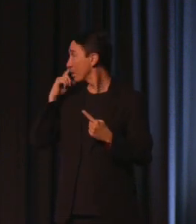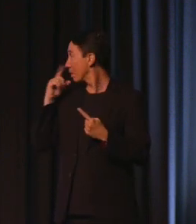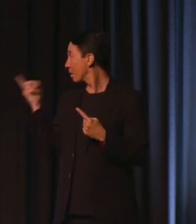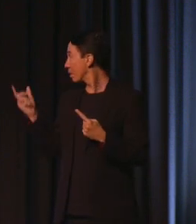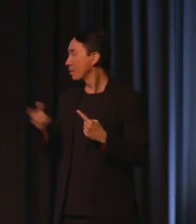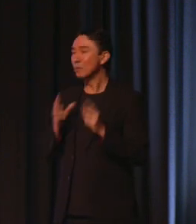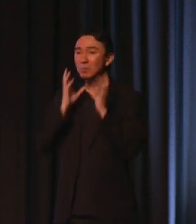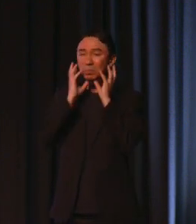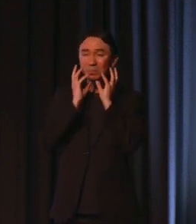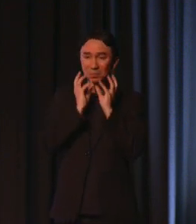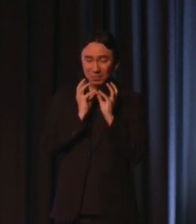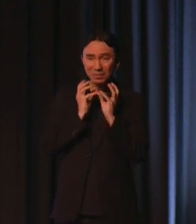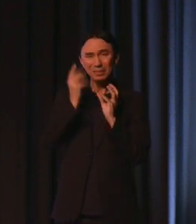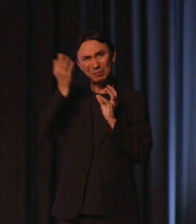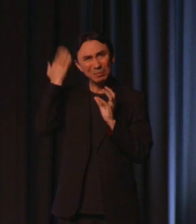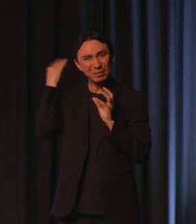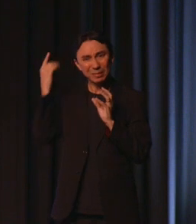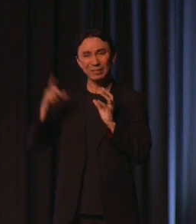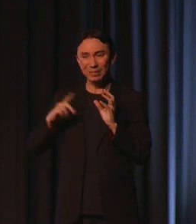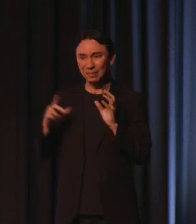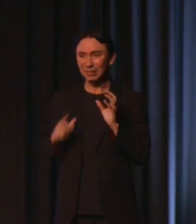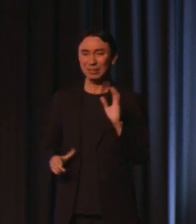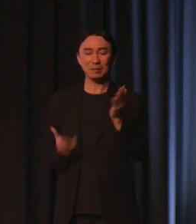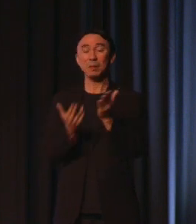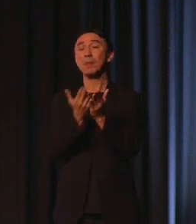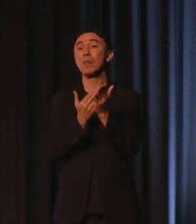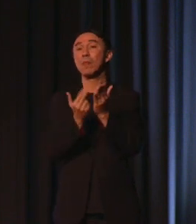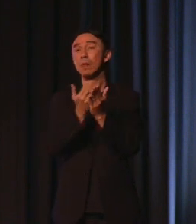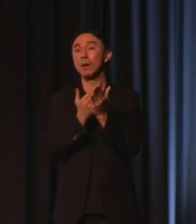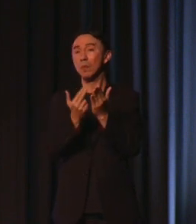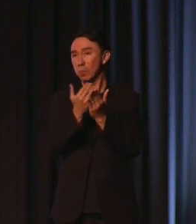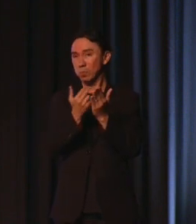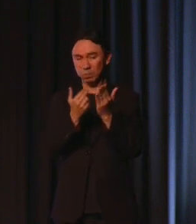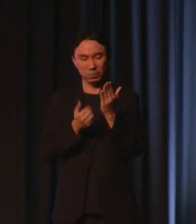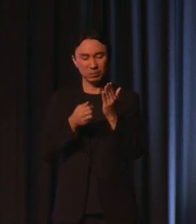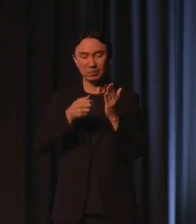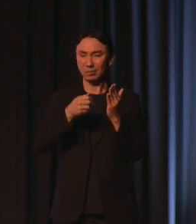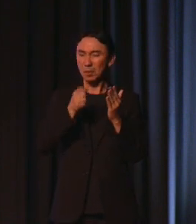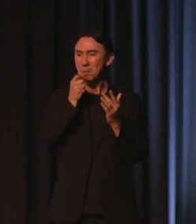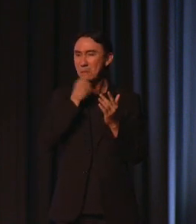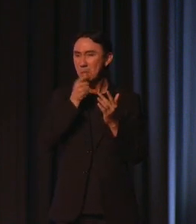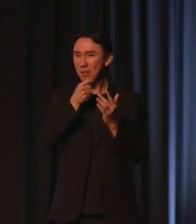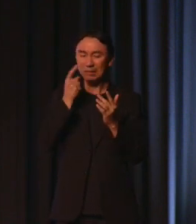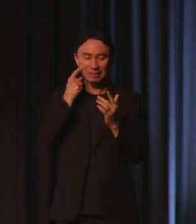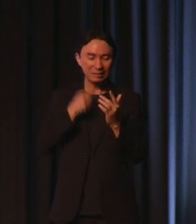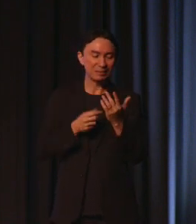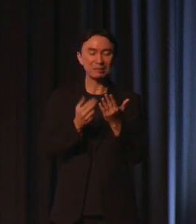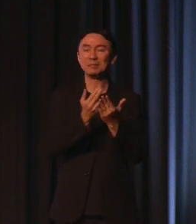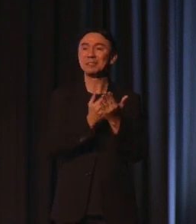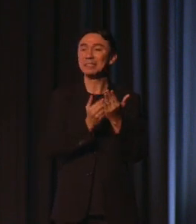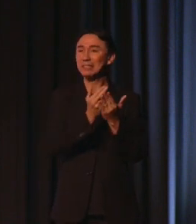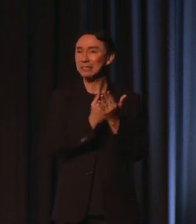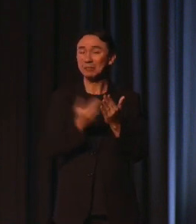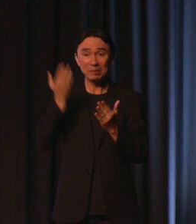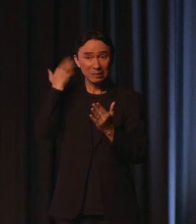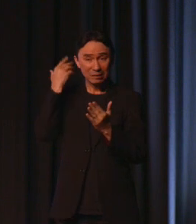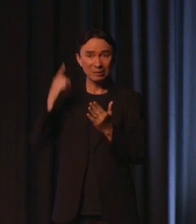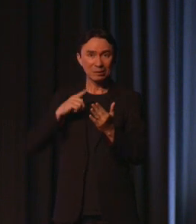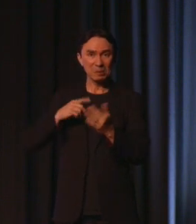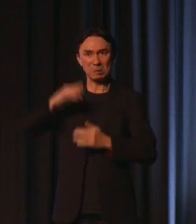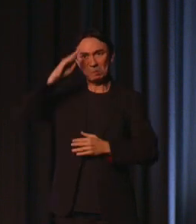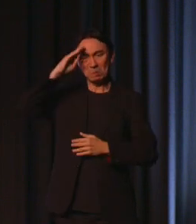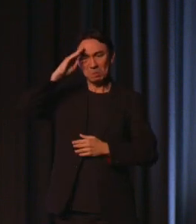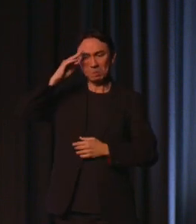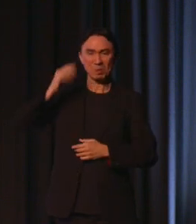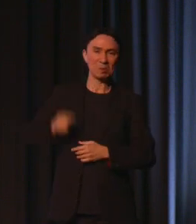foi um cartunista e durante a ditadura militar ele lutou contra a opressão e, através